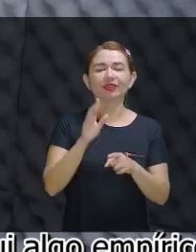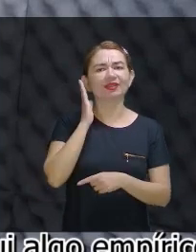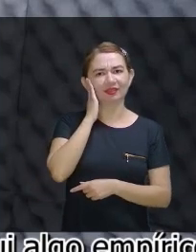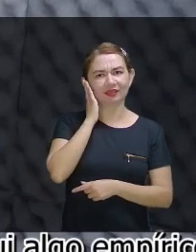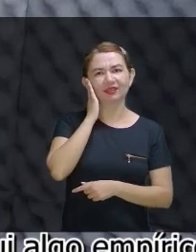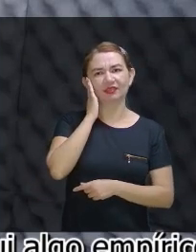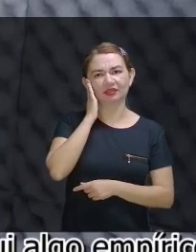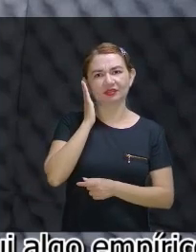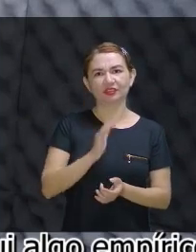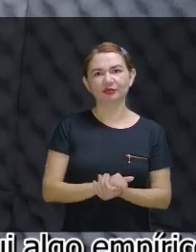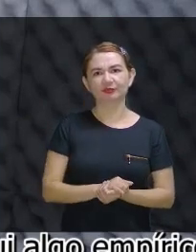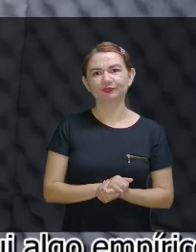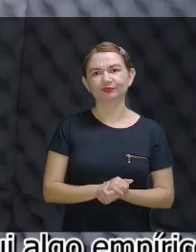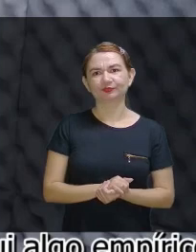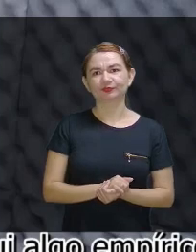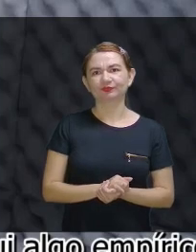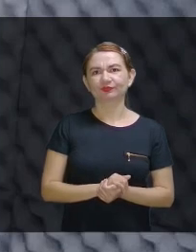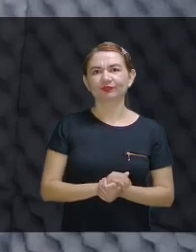estou falando aqui algo